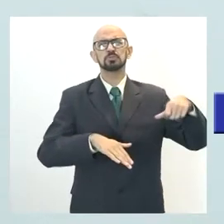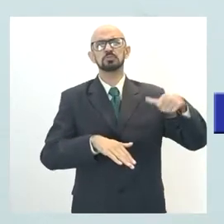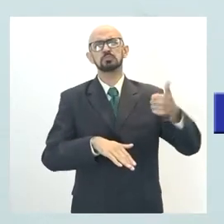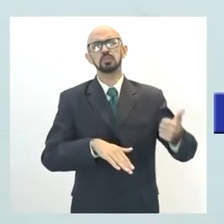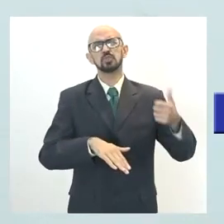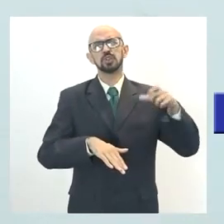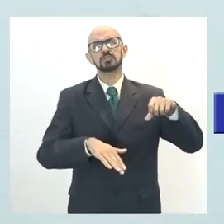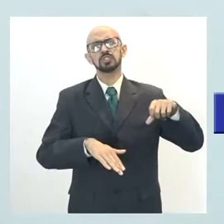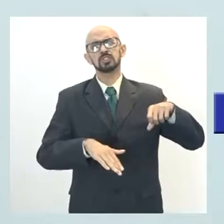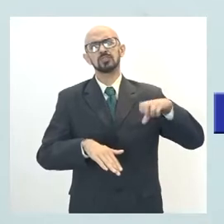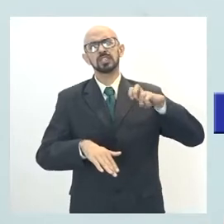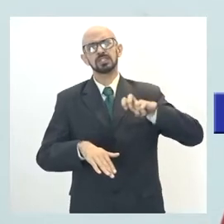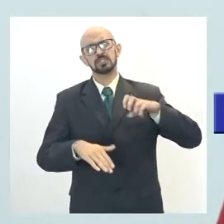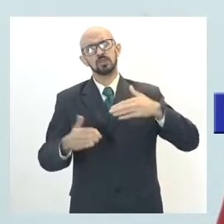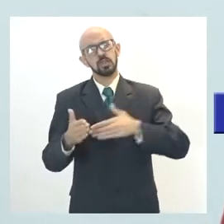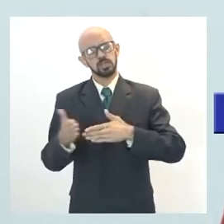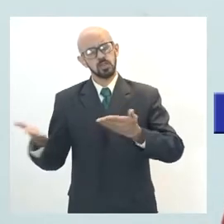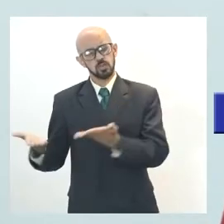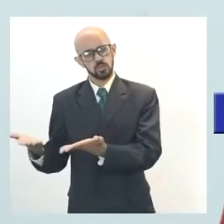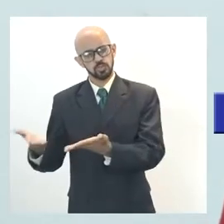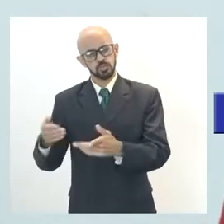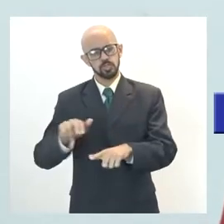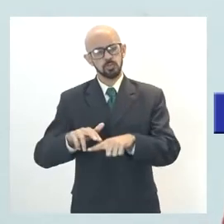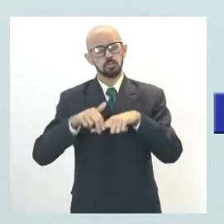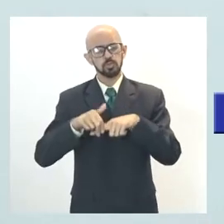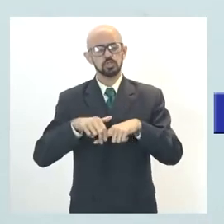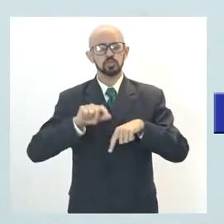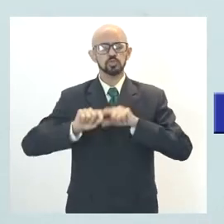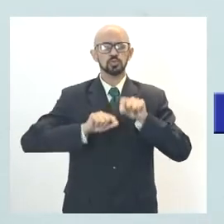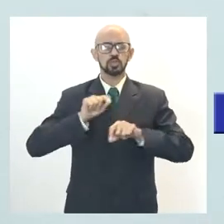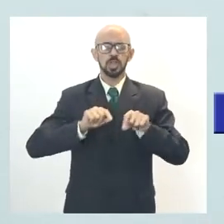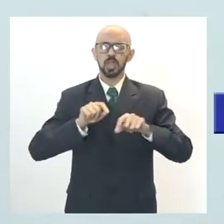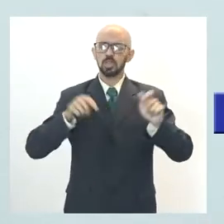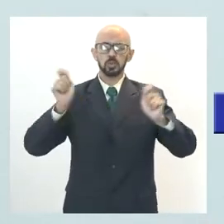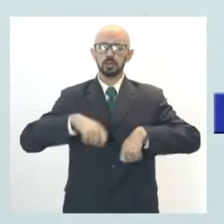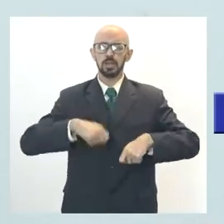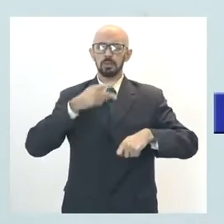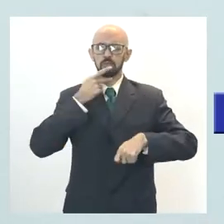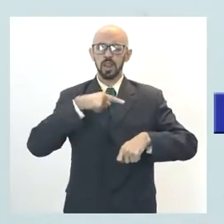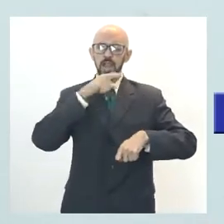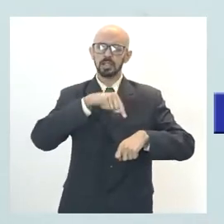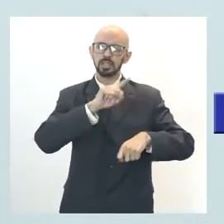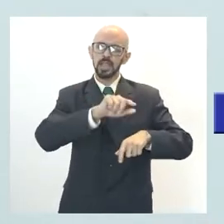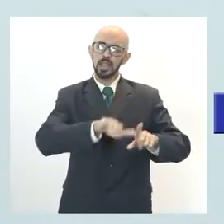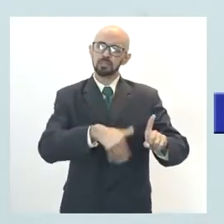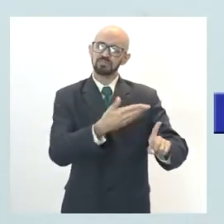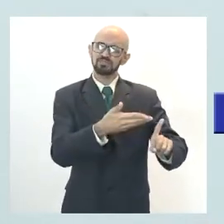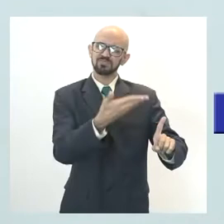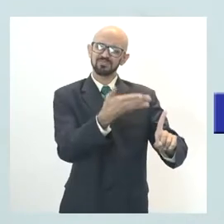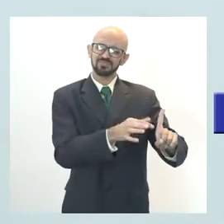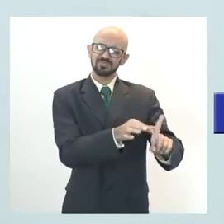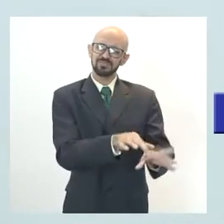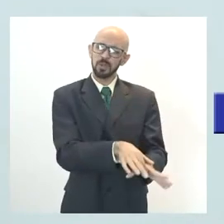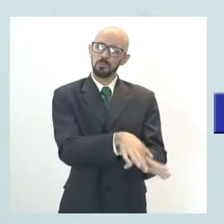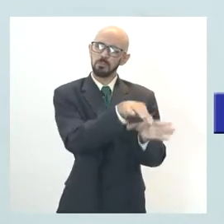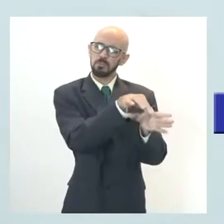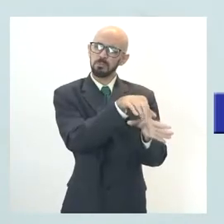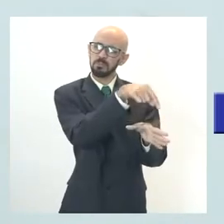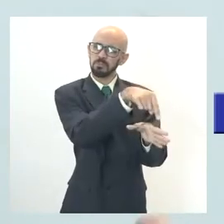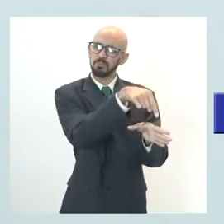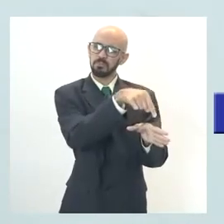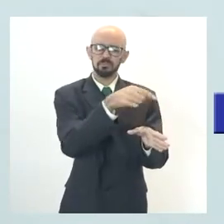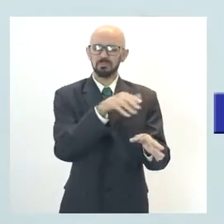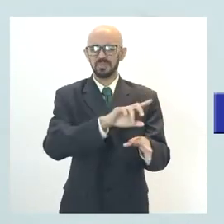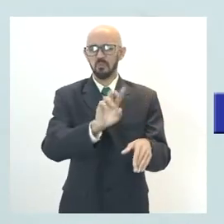Itália nos quatro salários mínimos e que portanto não é possível dizer que essa camada é de privilegiado tão pouco se a gente olhar para Servidores Municipais